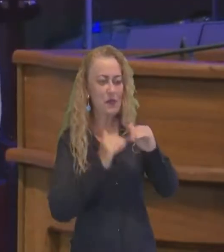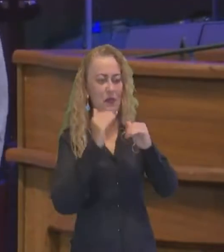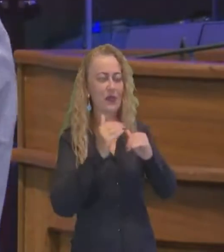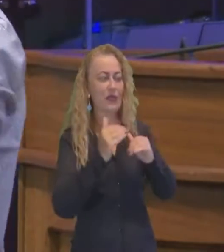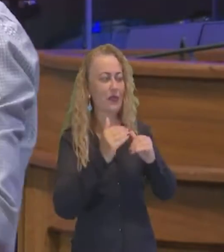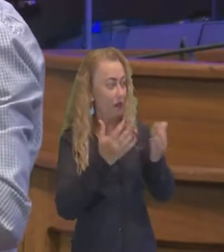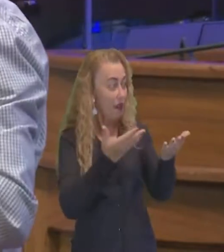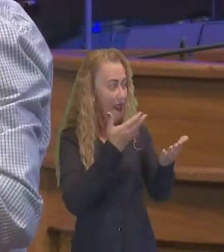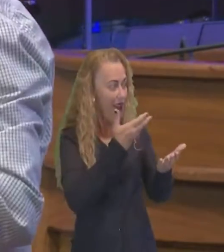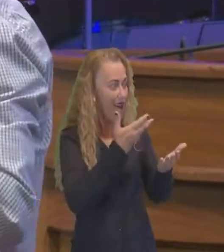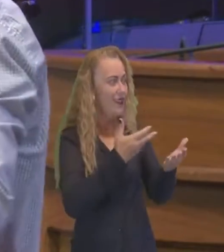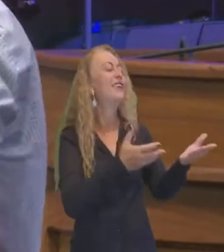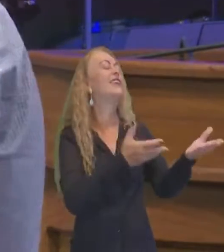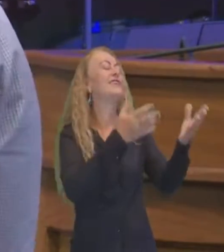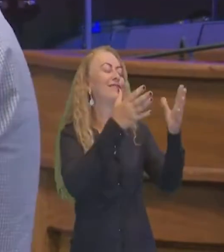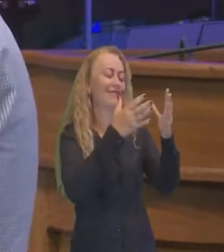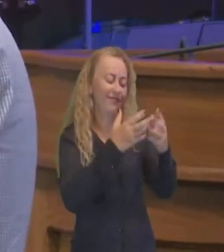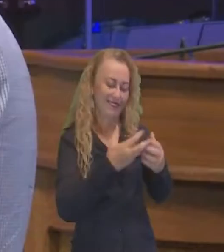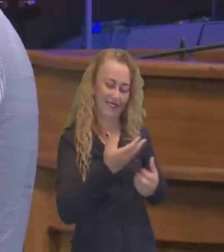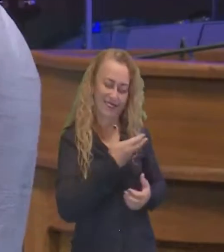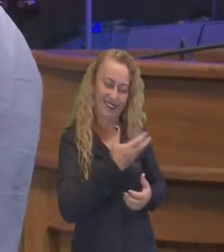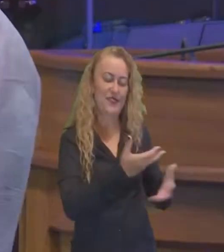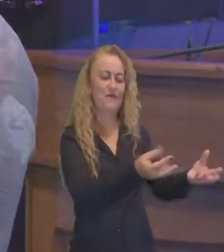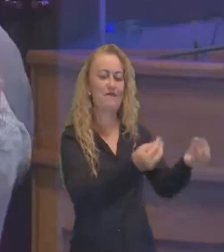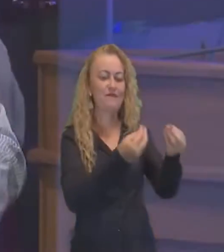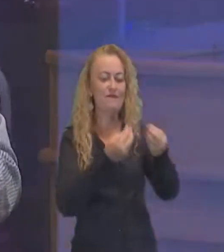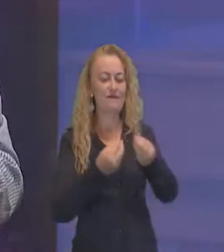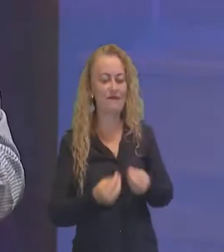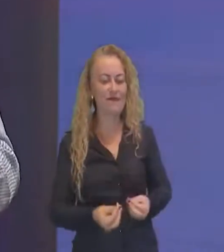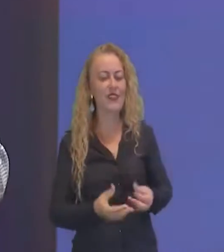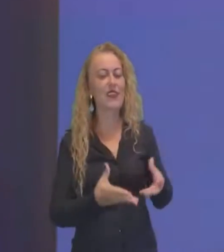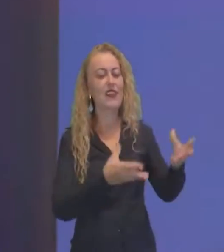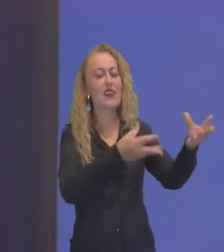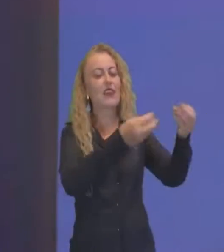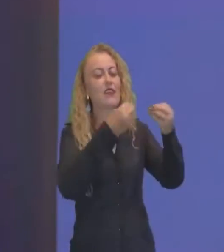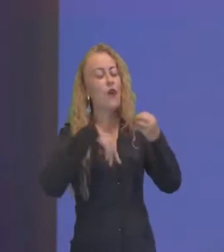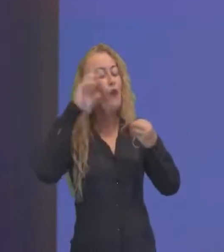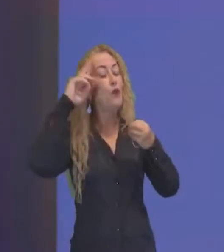aceitamos as quentinhas. E nós pudemos ver o Senhor